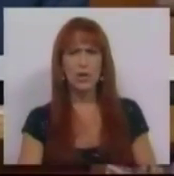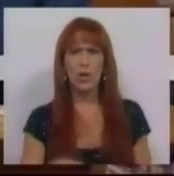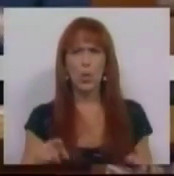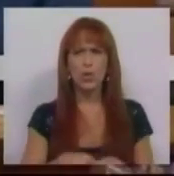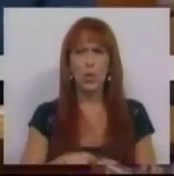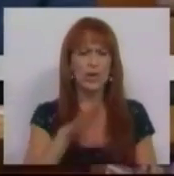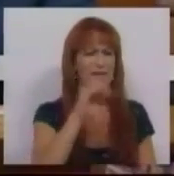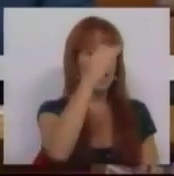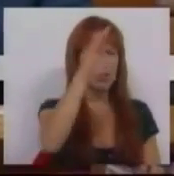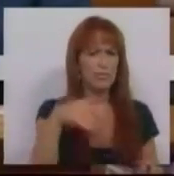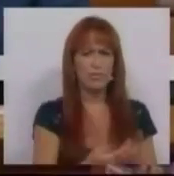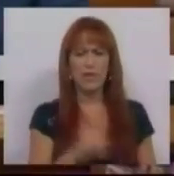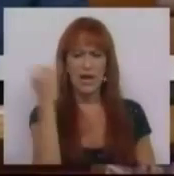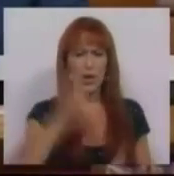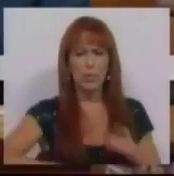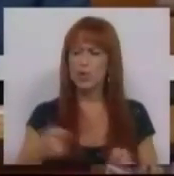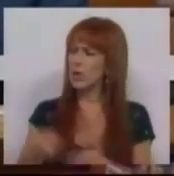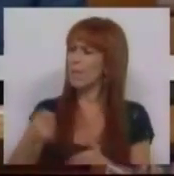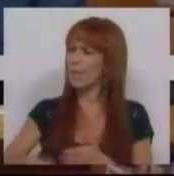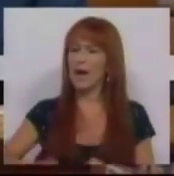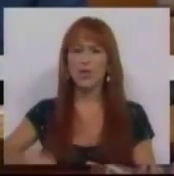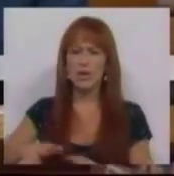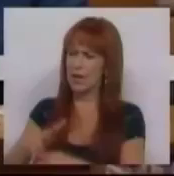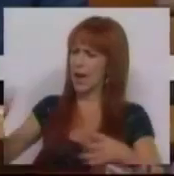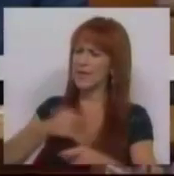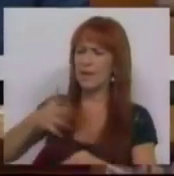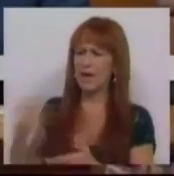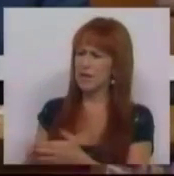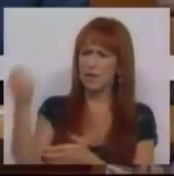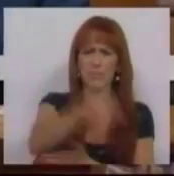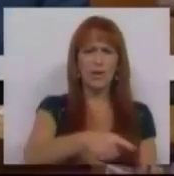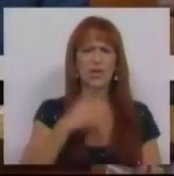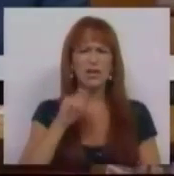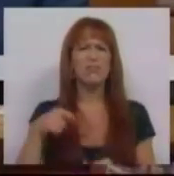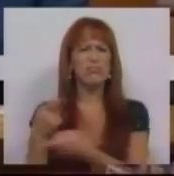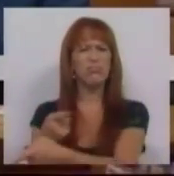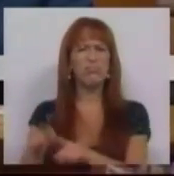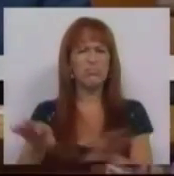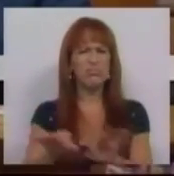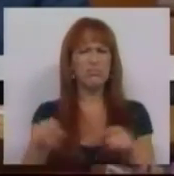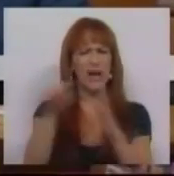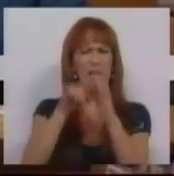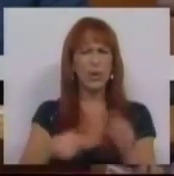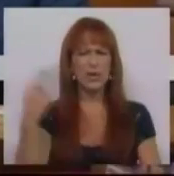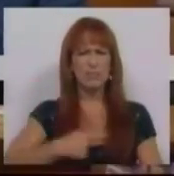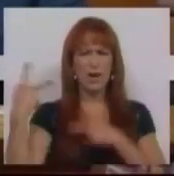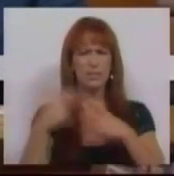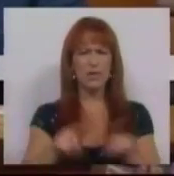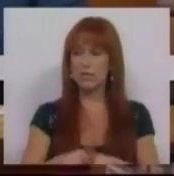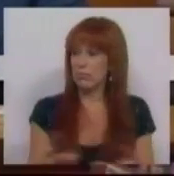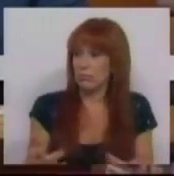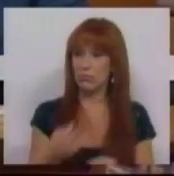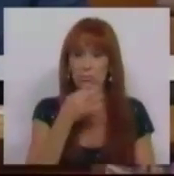para descer 10% o imposto pago pelo lucro das grandes empresas. Que chamem a isto ética na austeridade